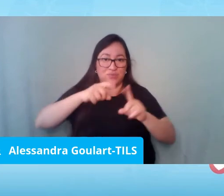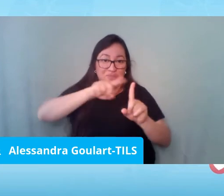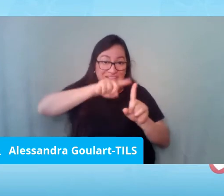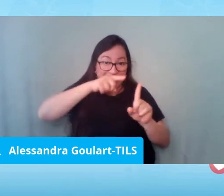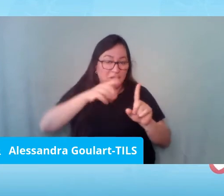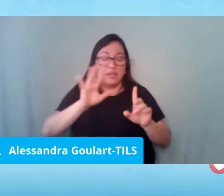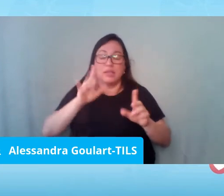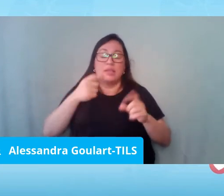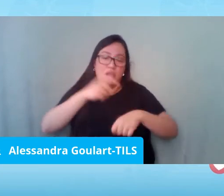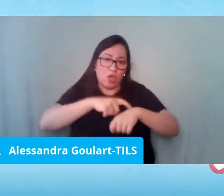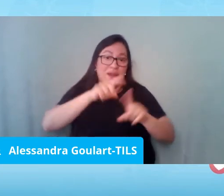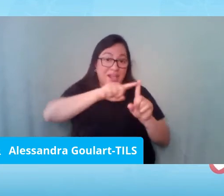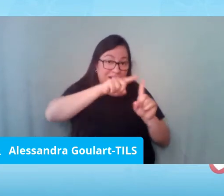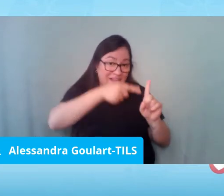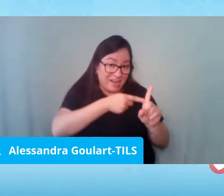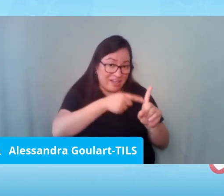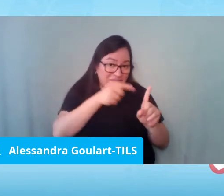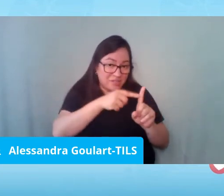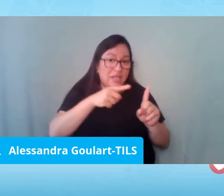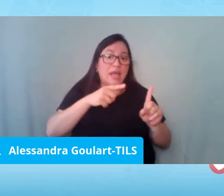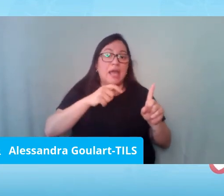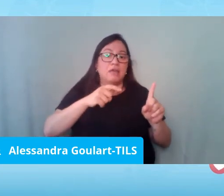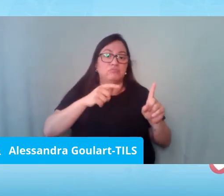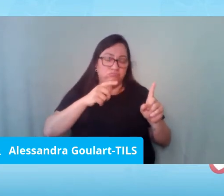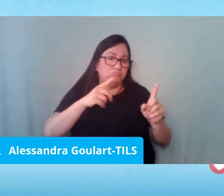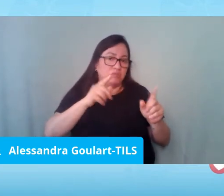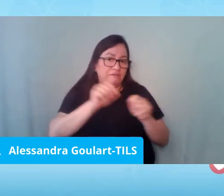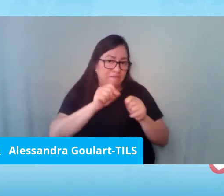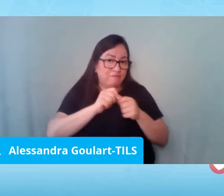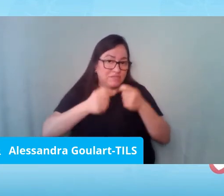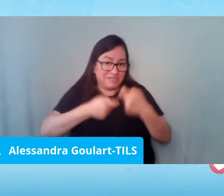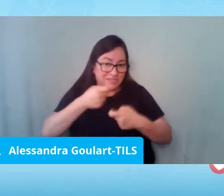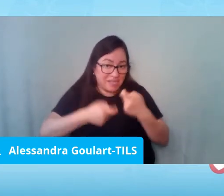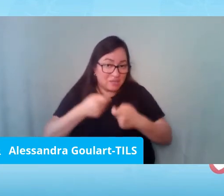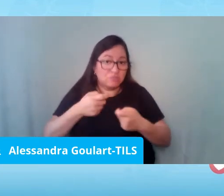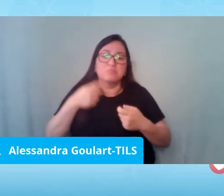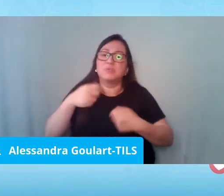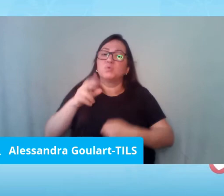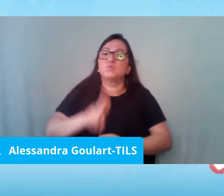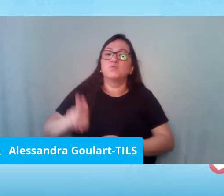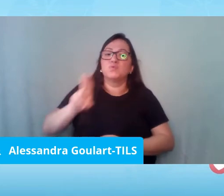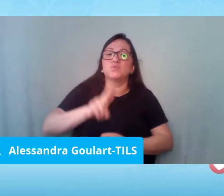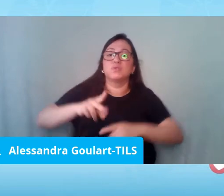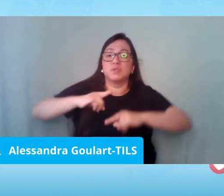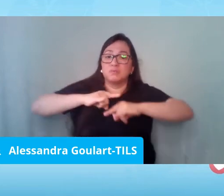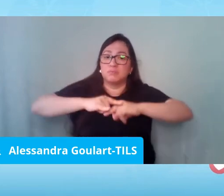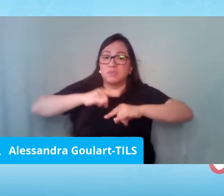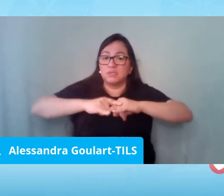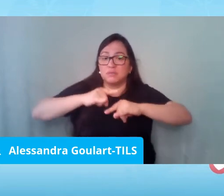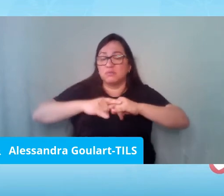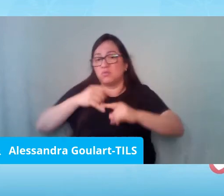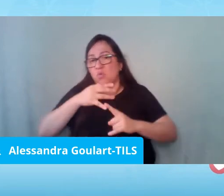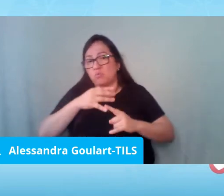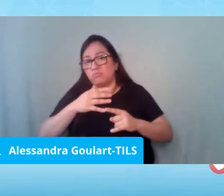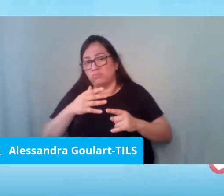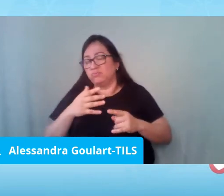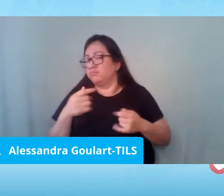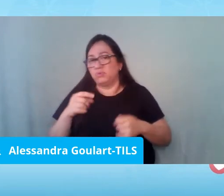transmissão vertical. E como a Aline colocou, né, a gente muitas vezes faz o tratamento dessas mulheres, mas tem